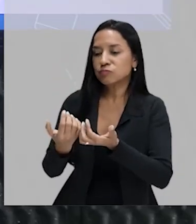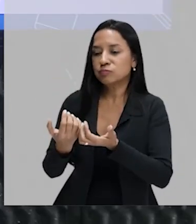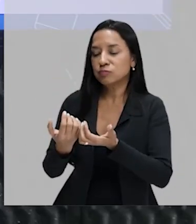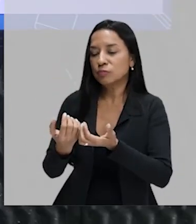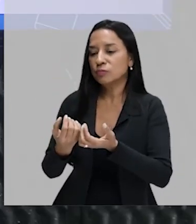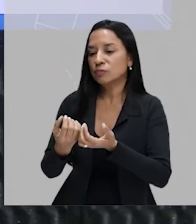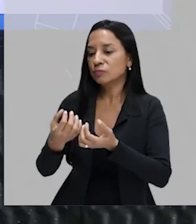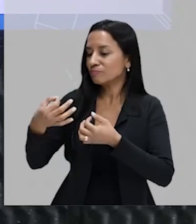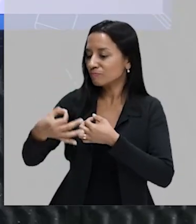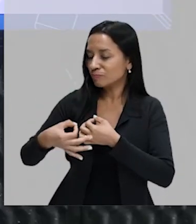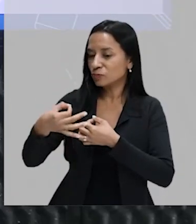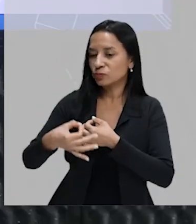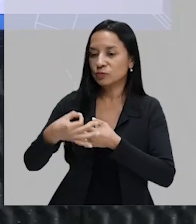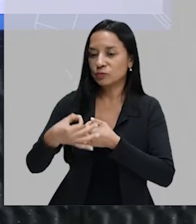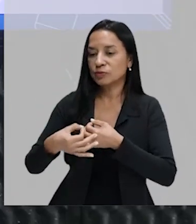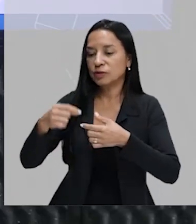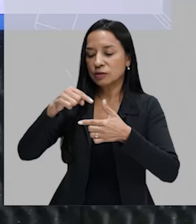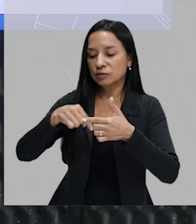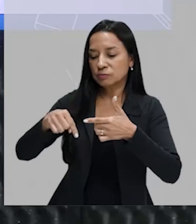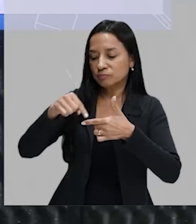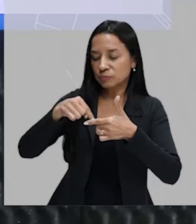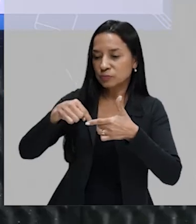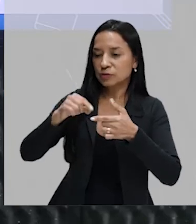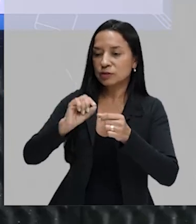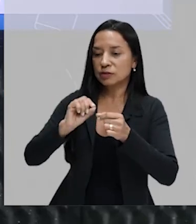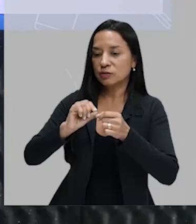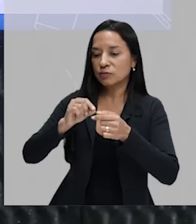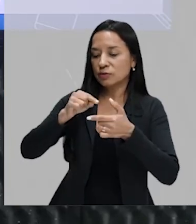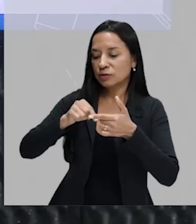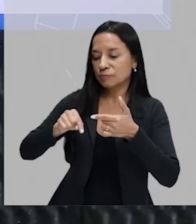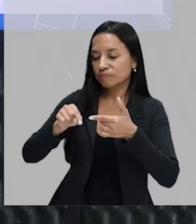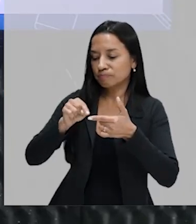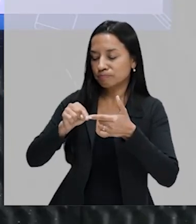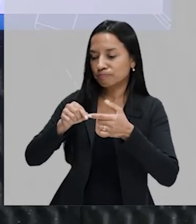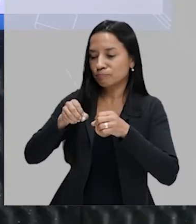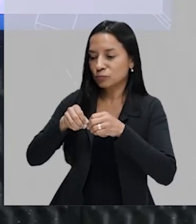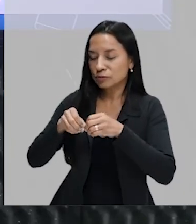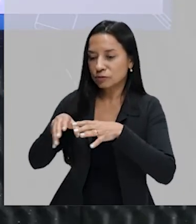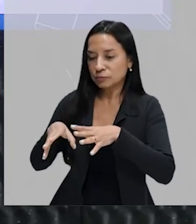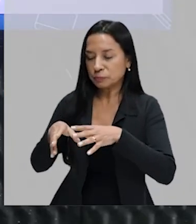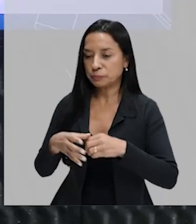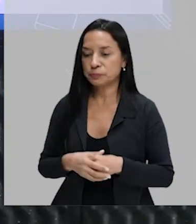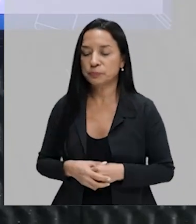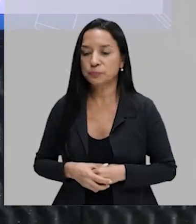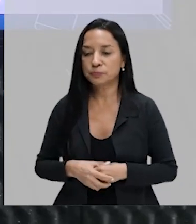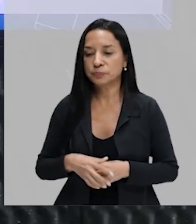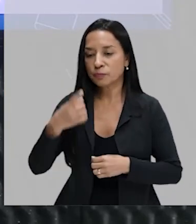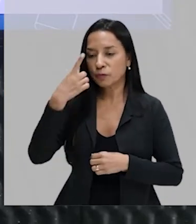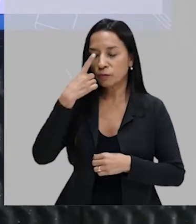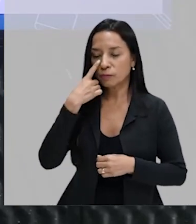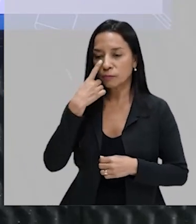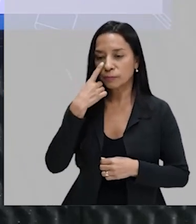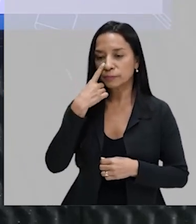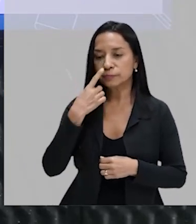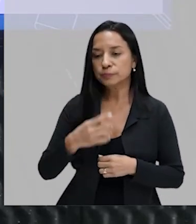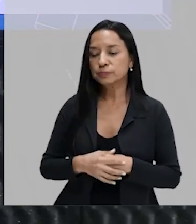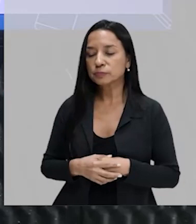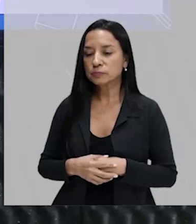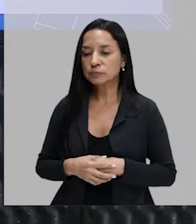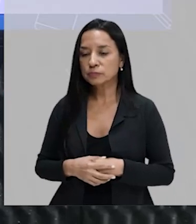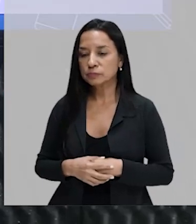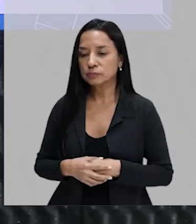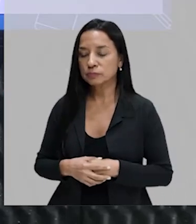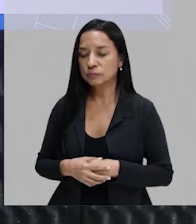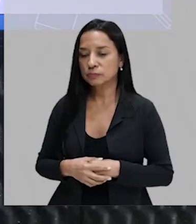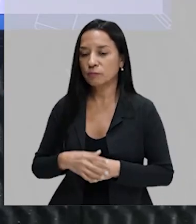vêm justamente da secreção que é produzida pela glândula seminal, tá? Então, veja, a partir da glândula